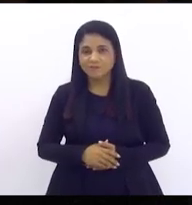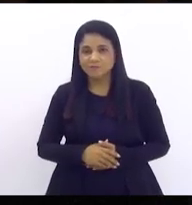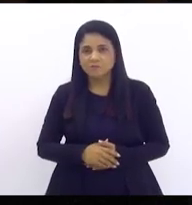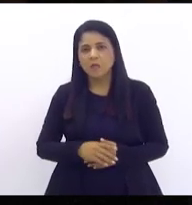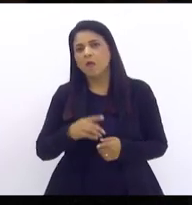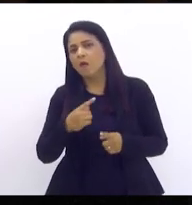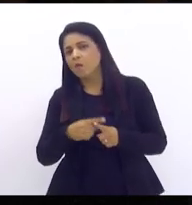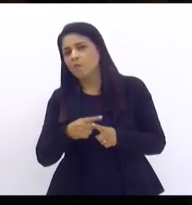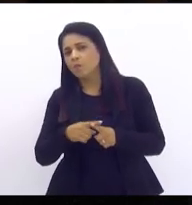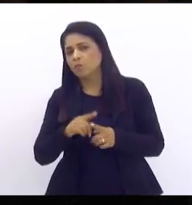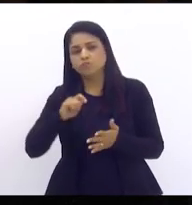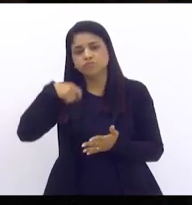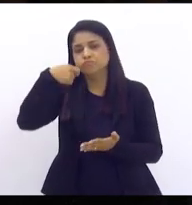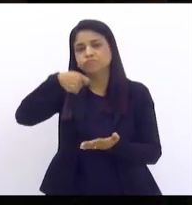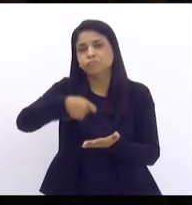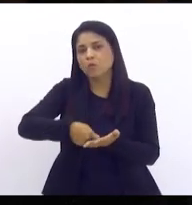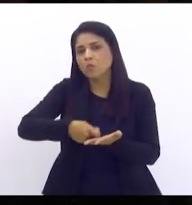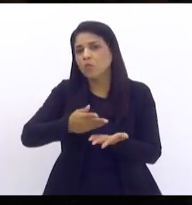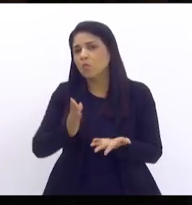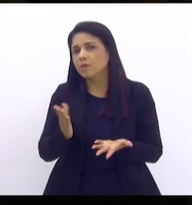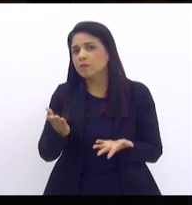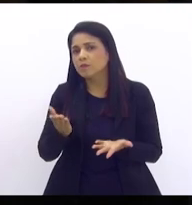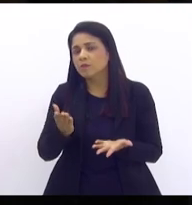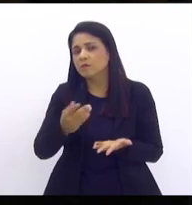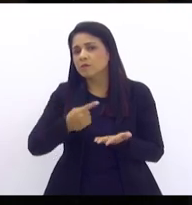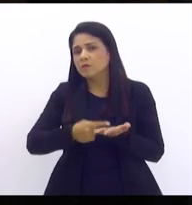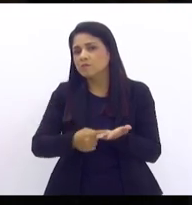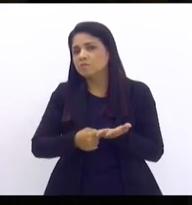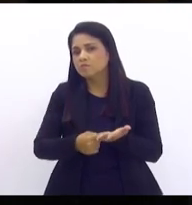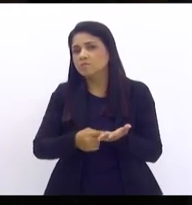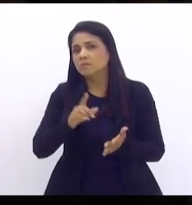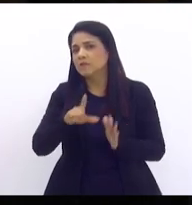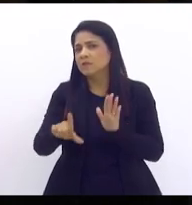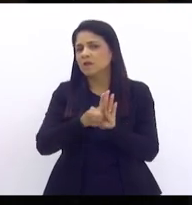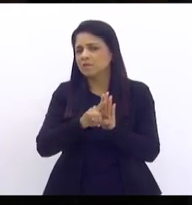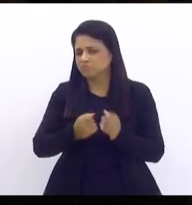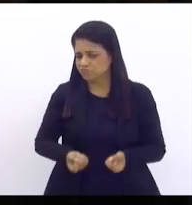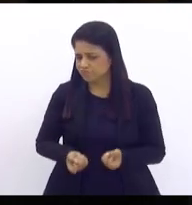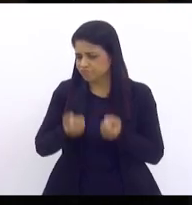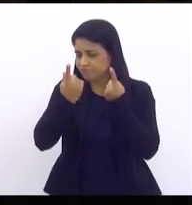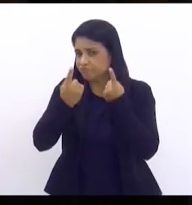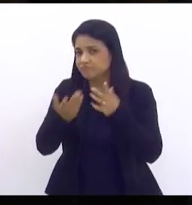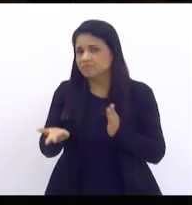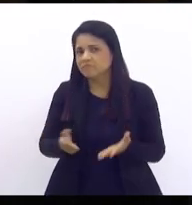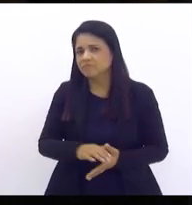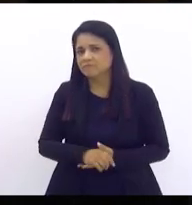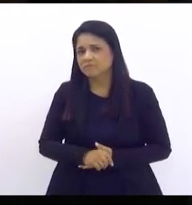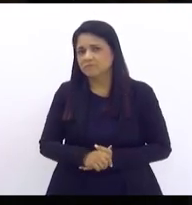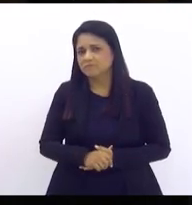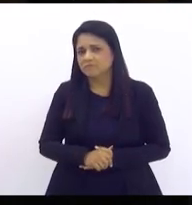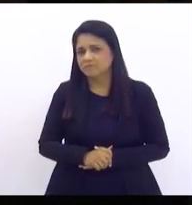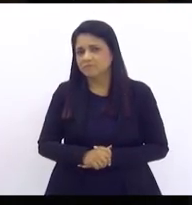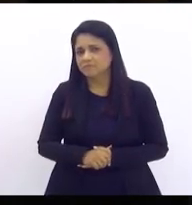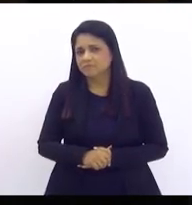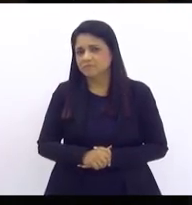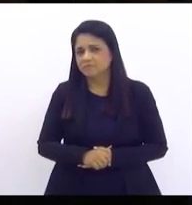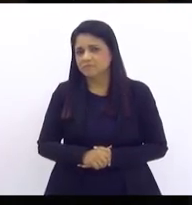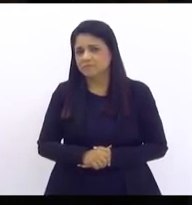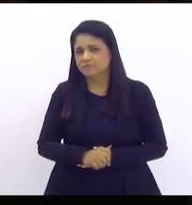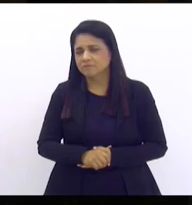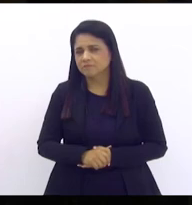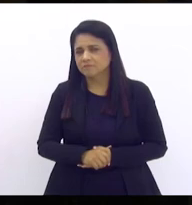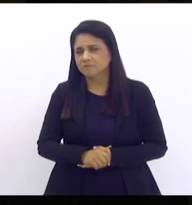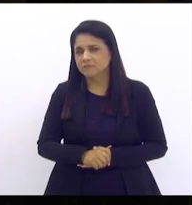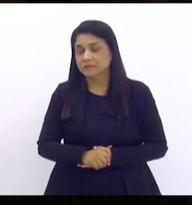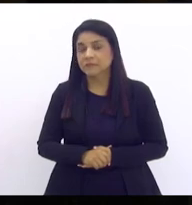lei? É, no mínimo, muito estranho. Entra e sai